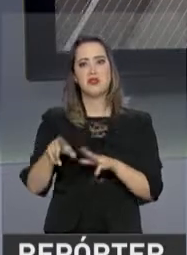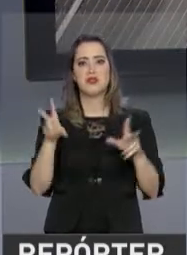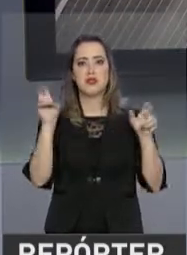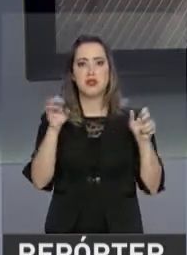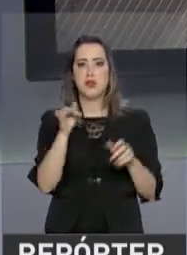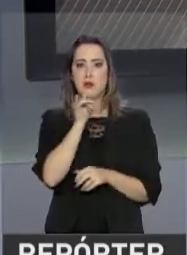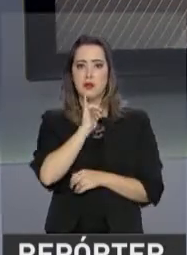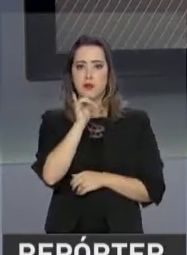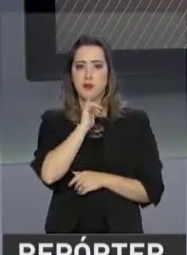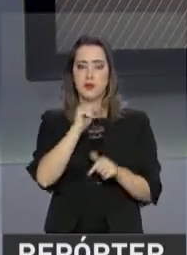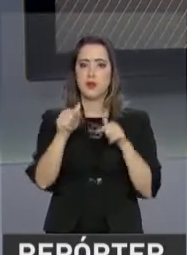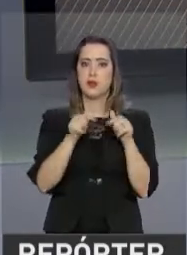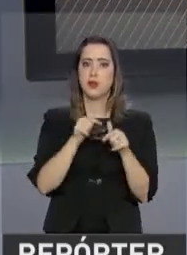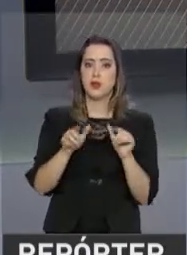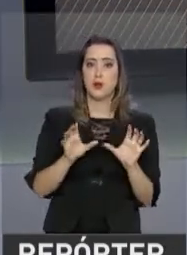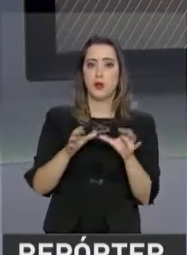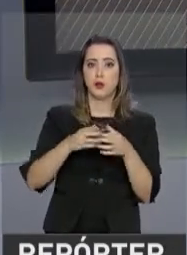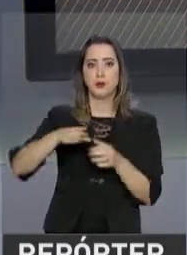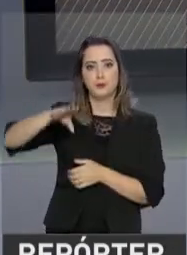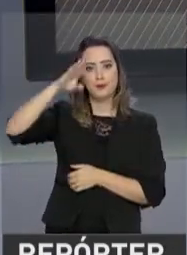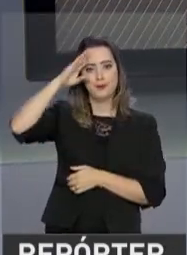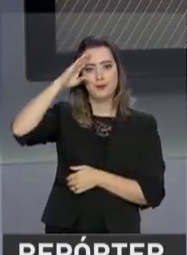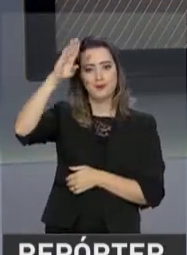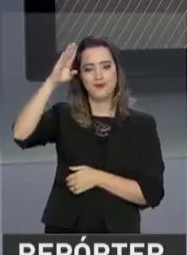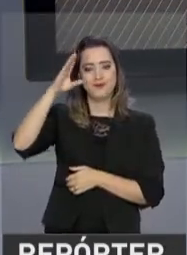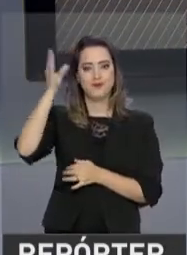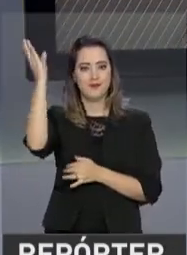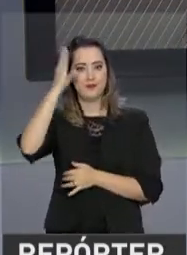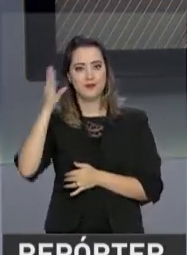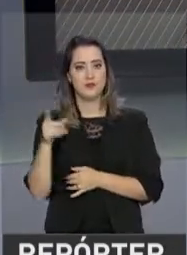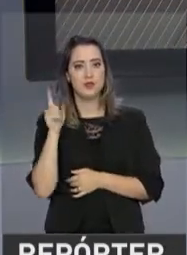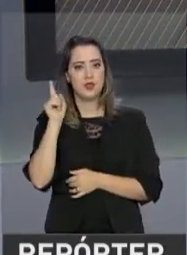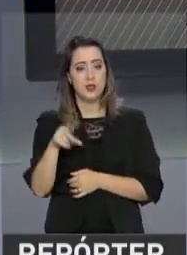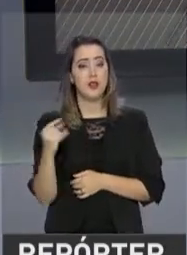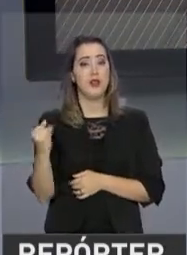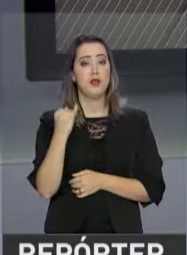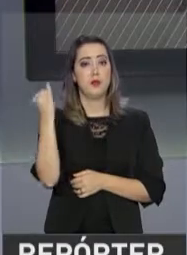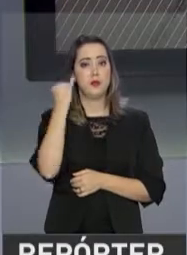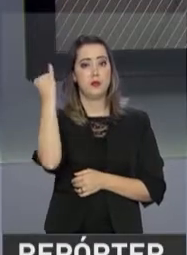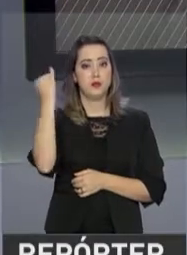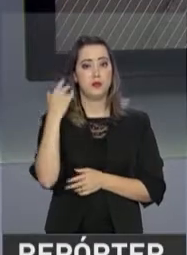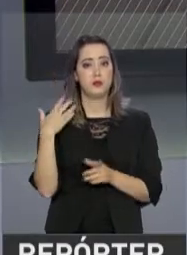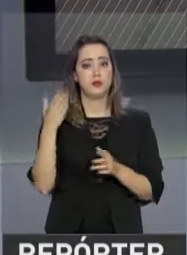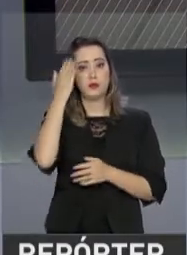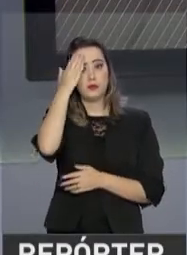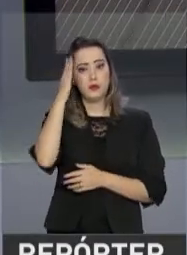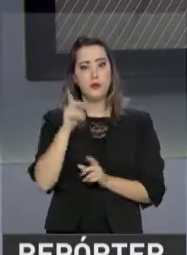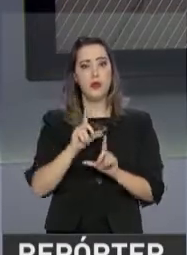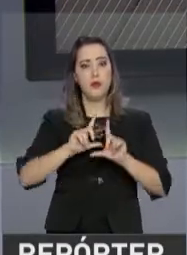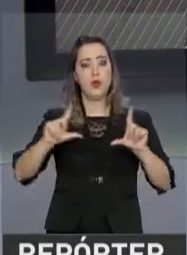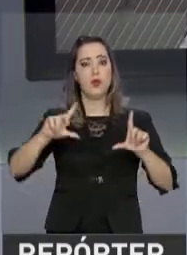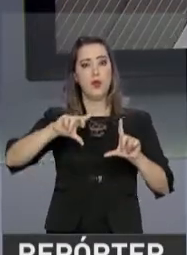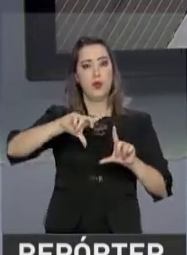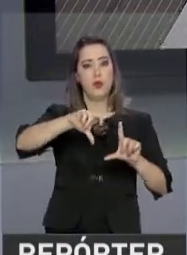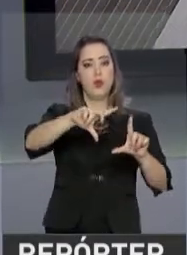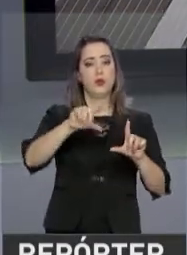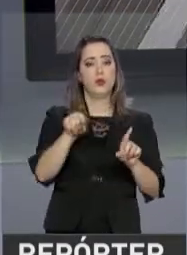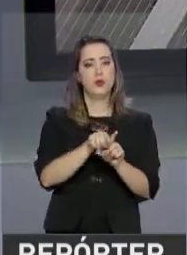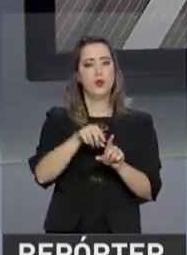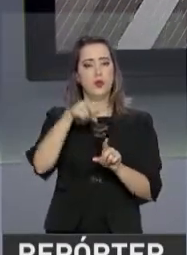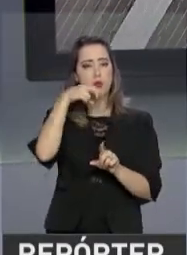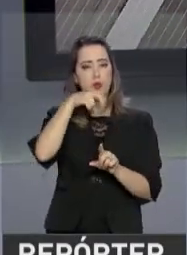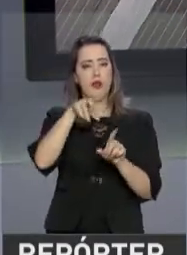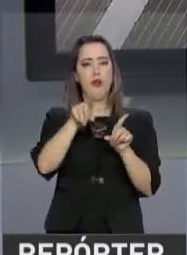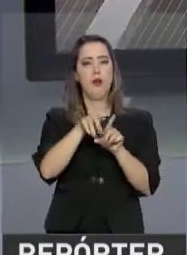exemplo o funcionamento das forças armadas do brasil essa idéia do almanaque a turma da mônica ea indústria da defesa